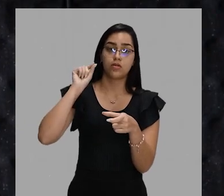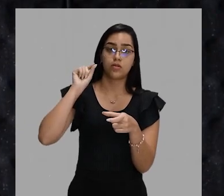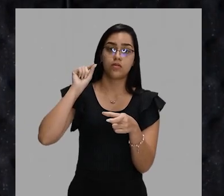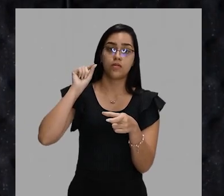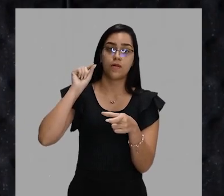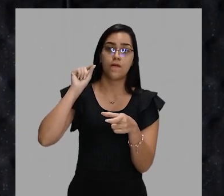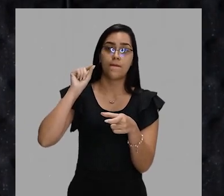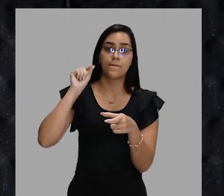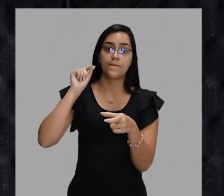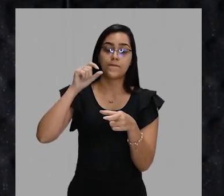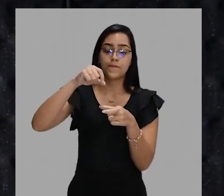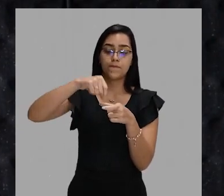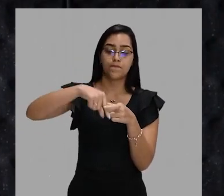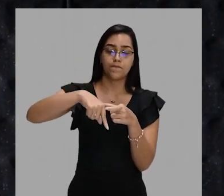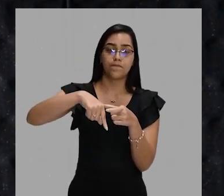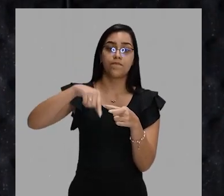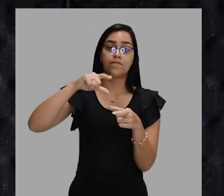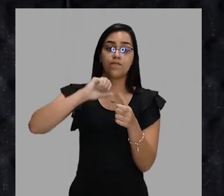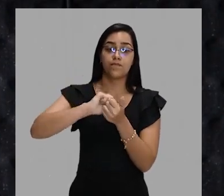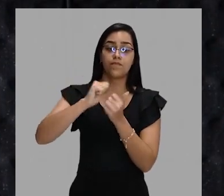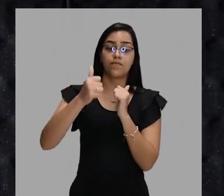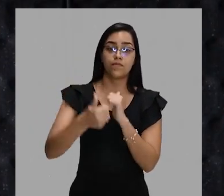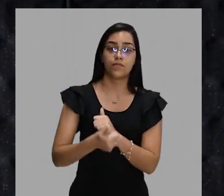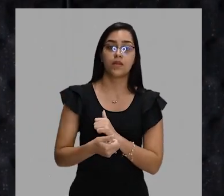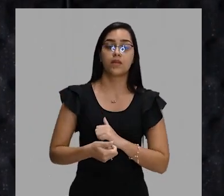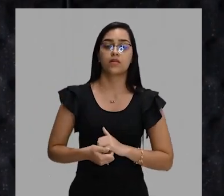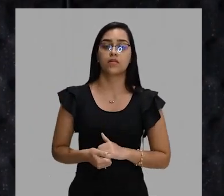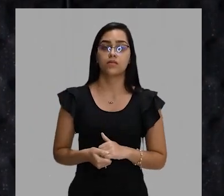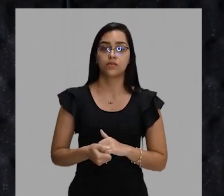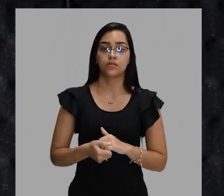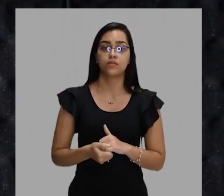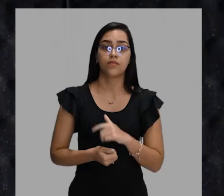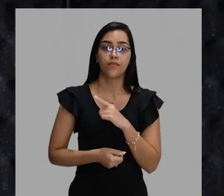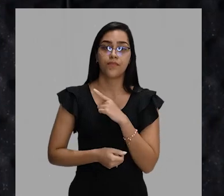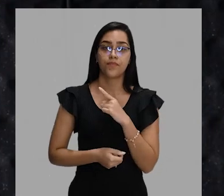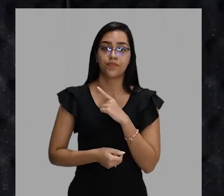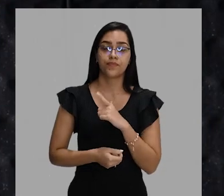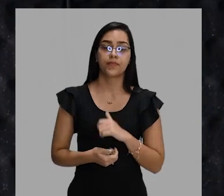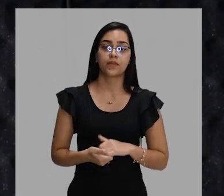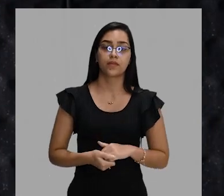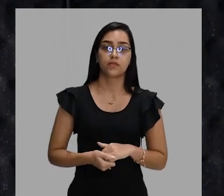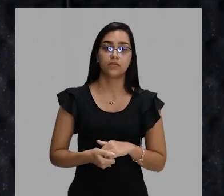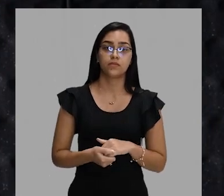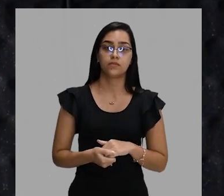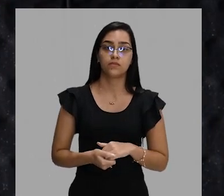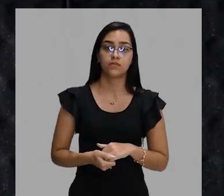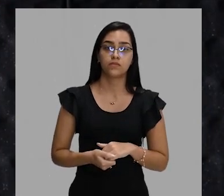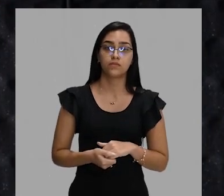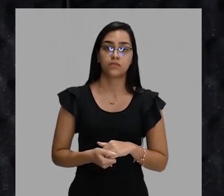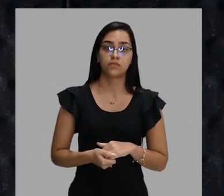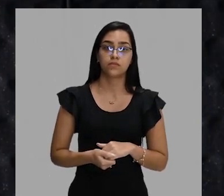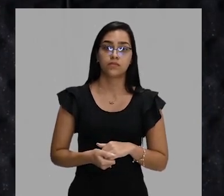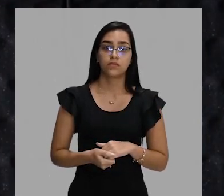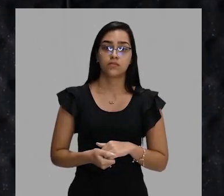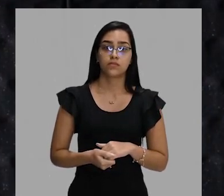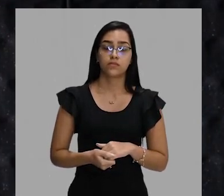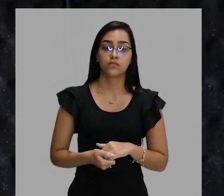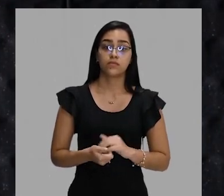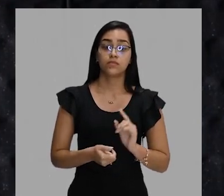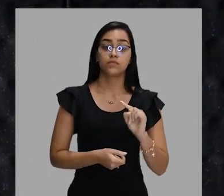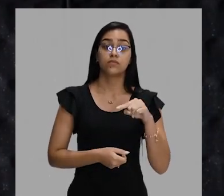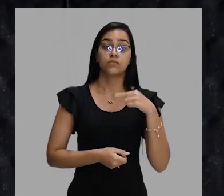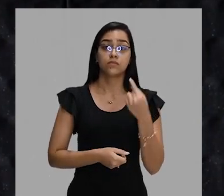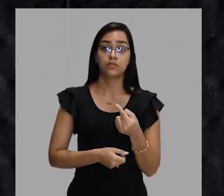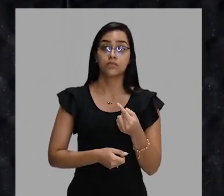funil aquelas esferas que estão adaptadas a passar por meio dessa passagem, né? Então, a grosso